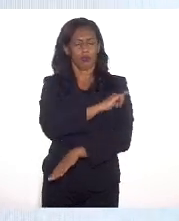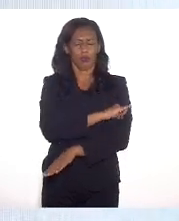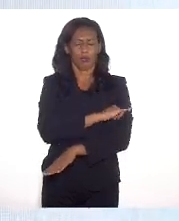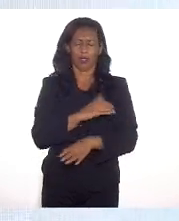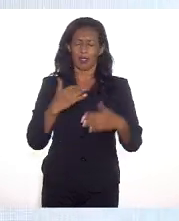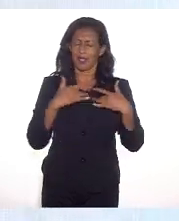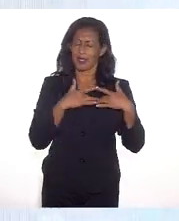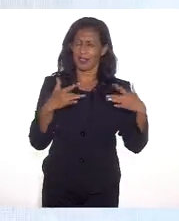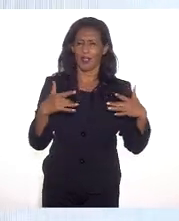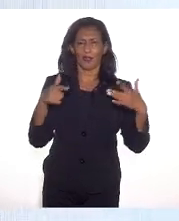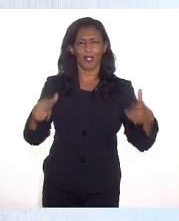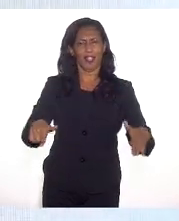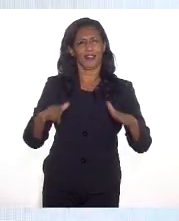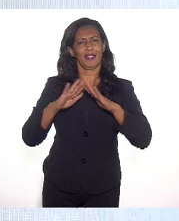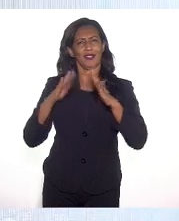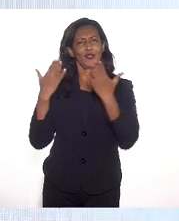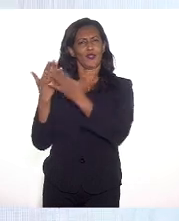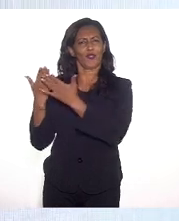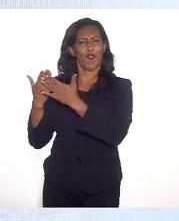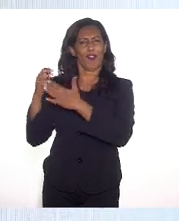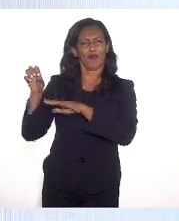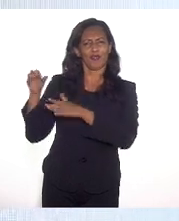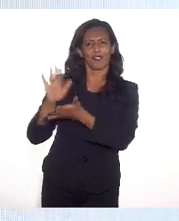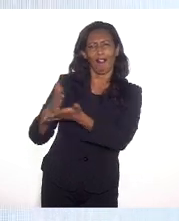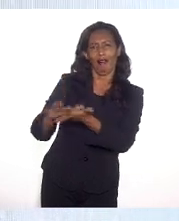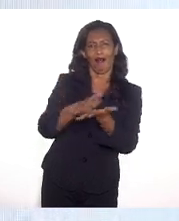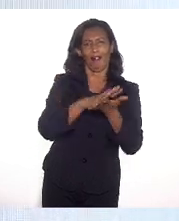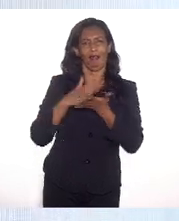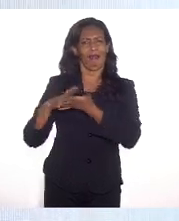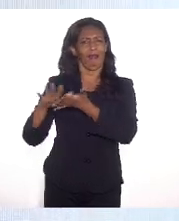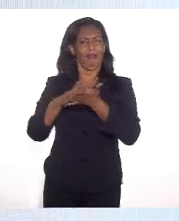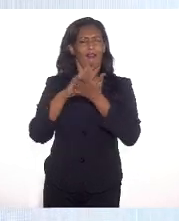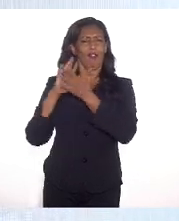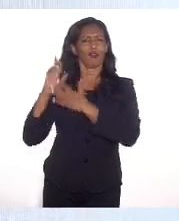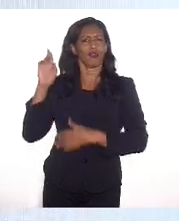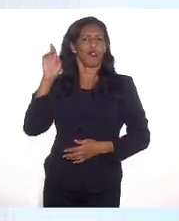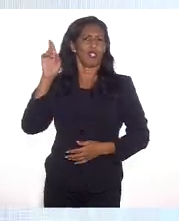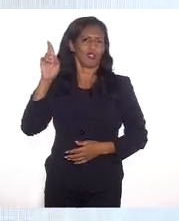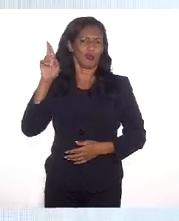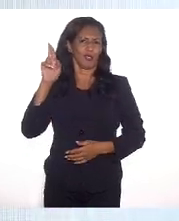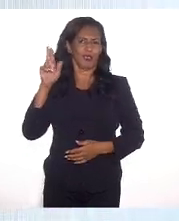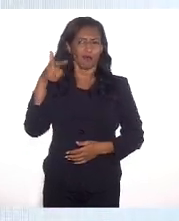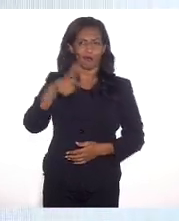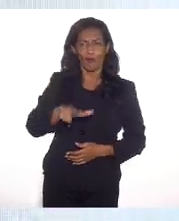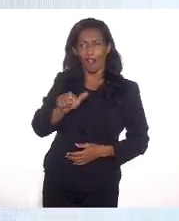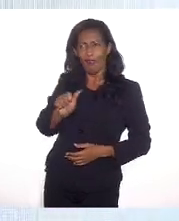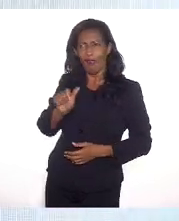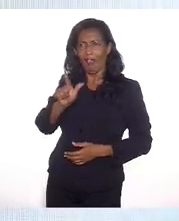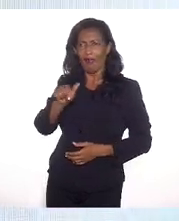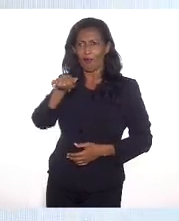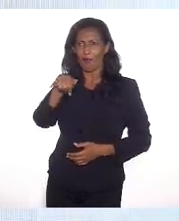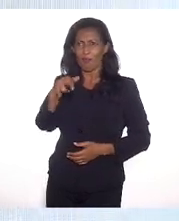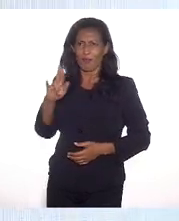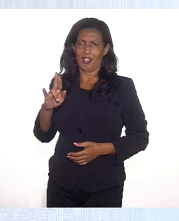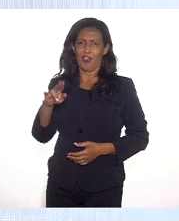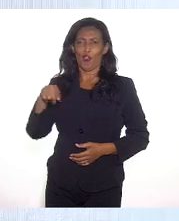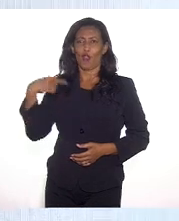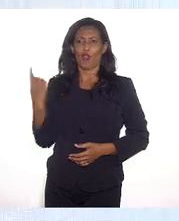os presidentes das escolas, os responsáveis, mais uma vez, Almir, manda um beijo lá para o nosso